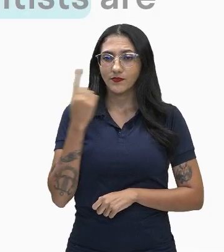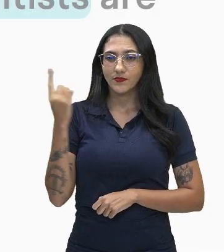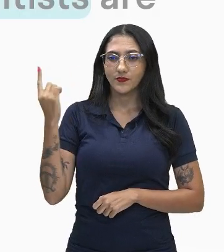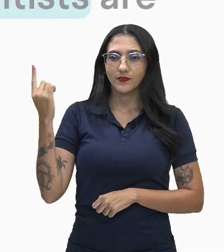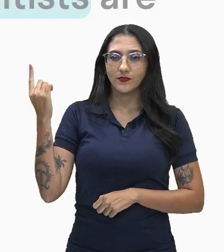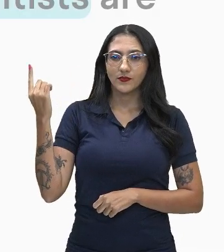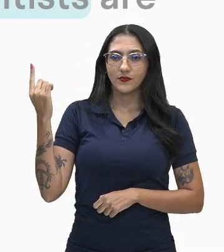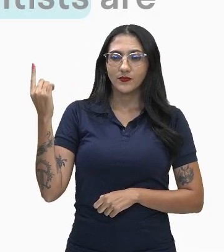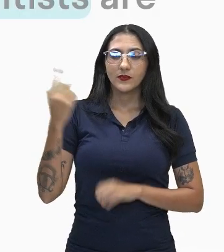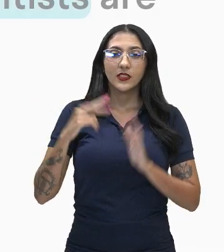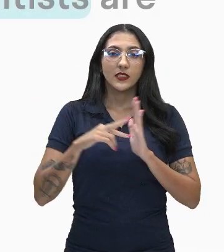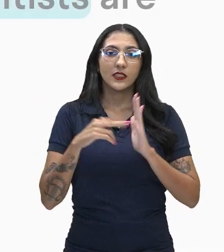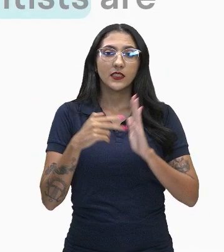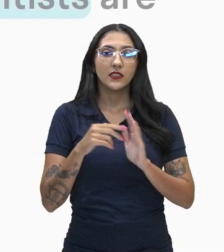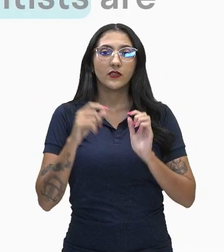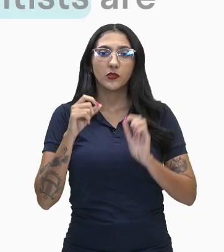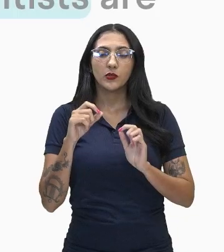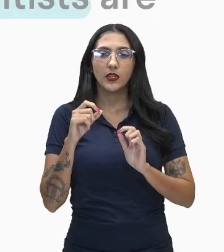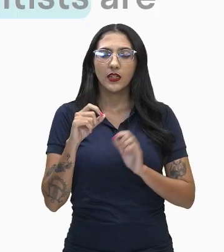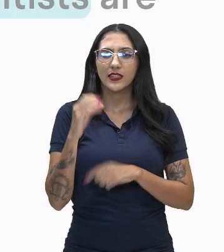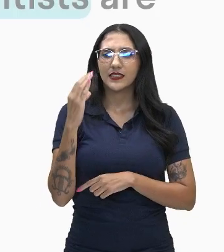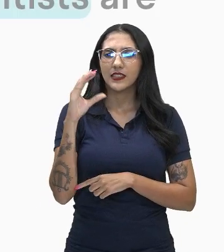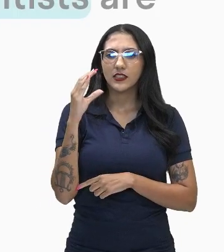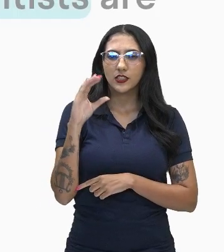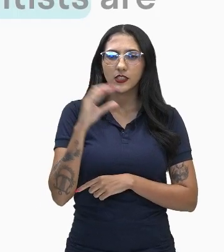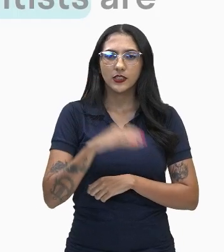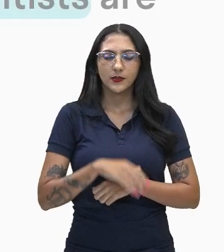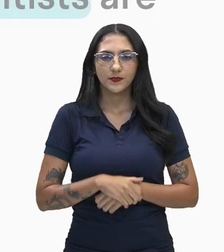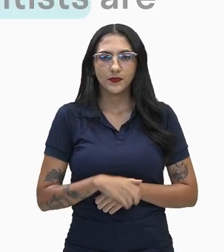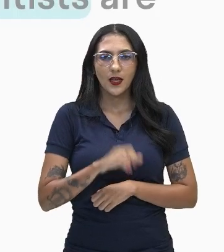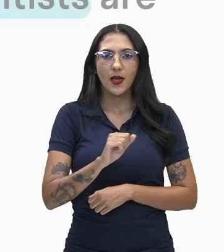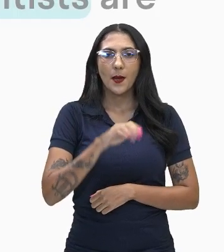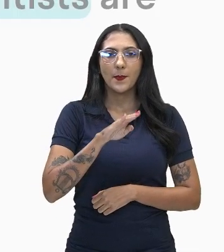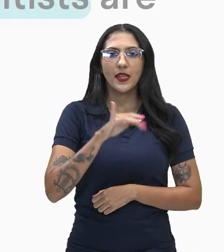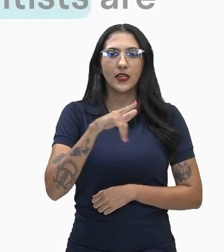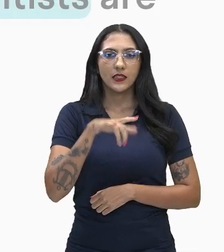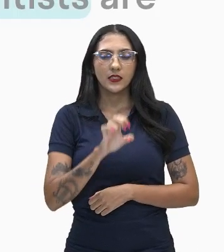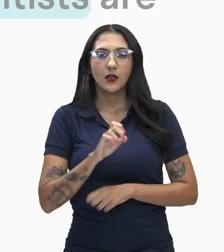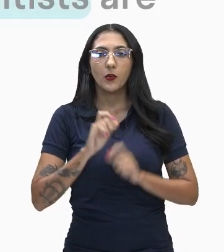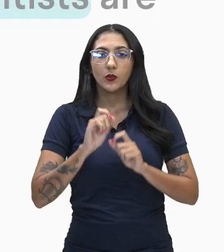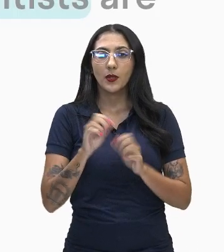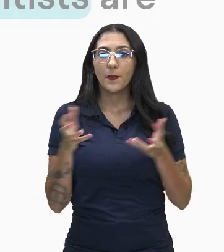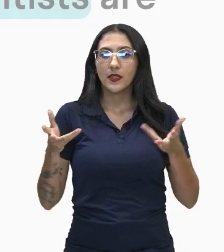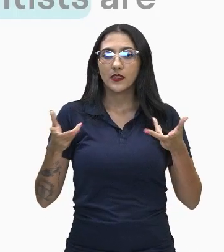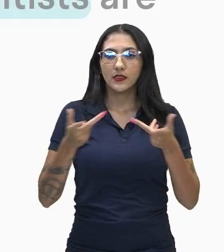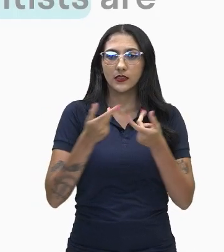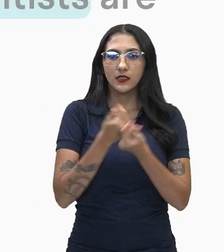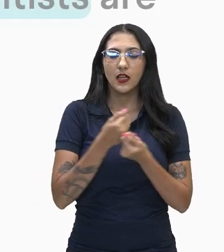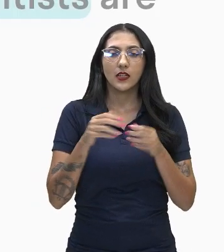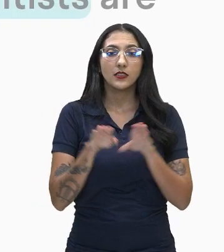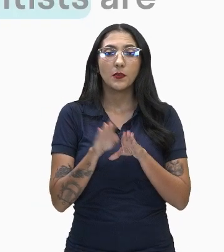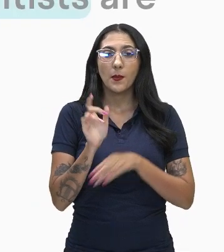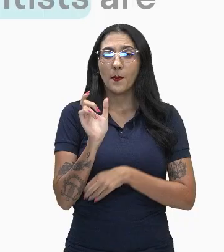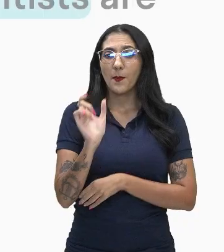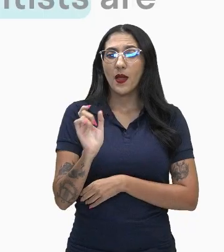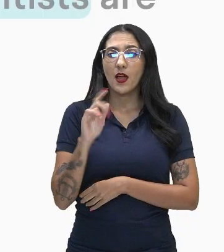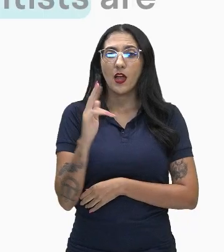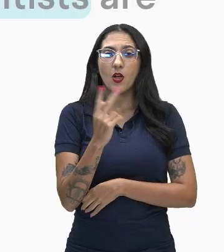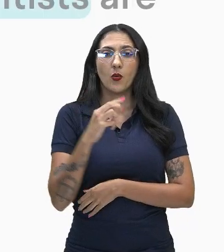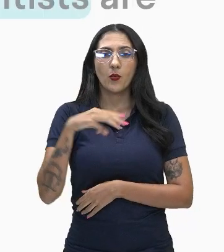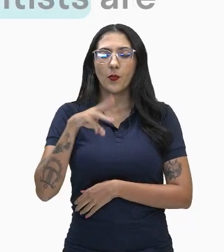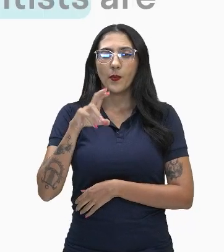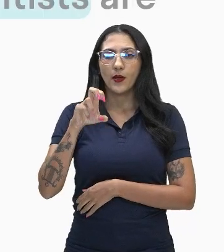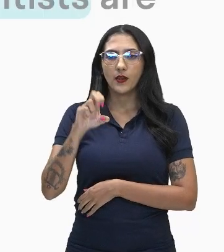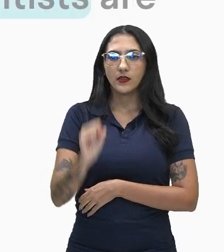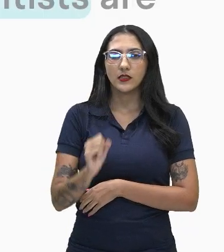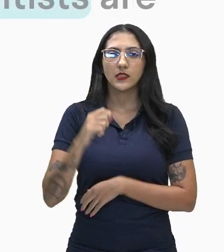Scientist, quer dizer cientista, ability, habilidade, e humans, humanos. Então,